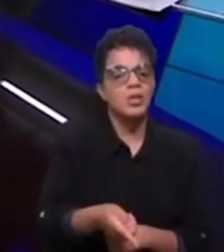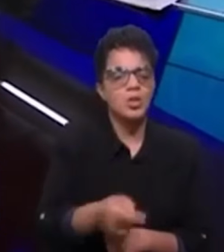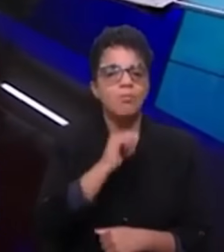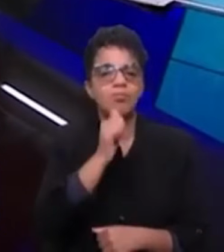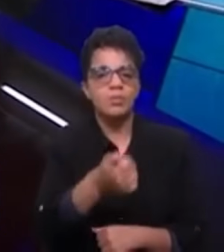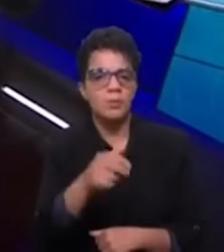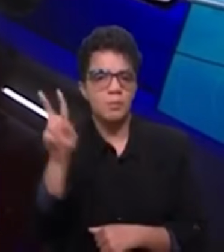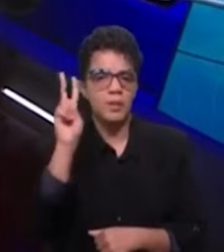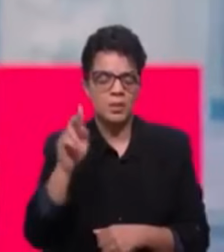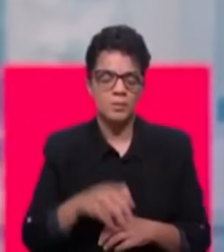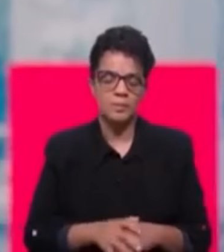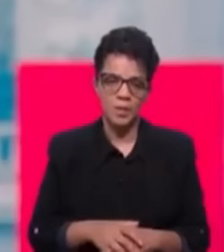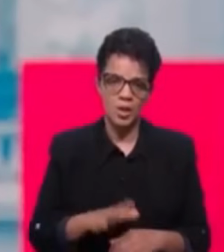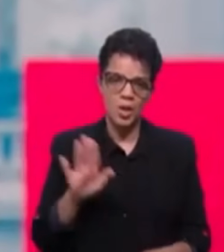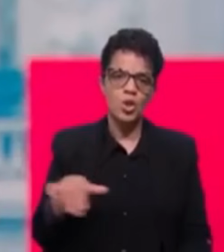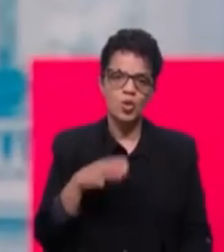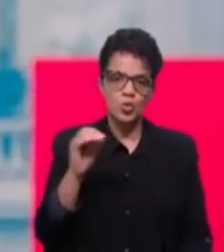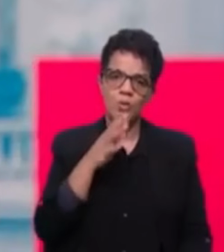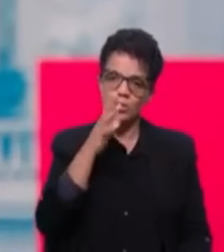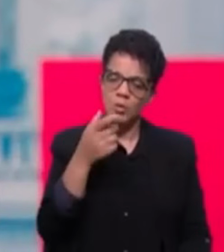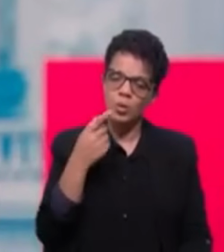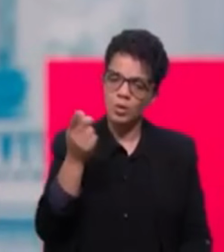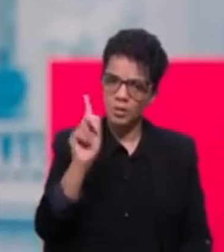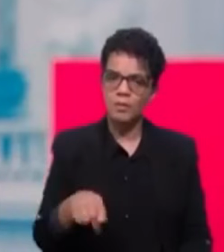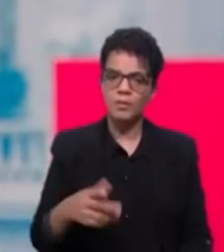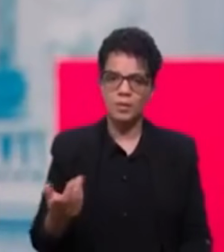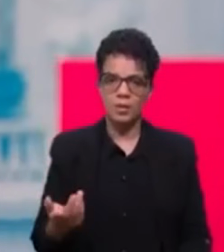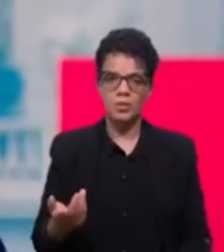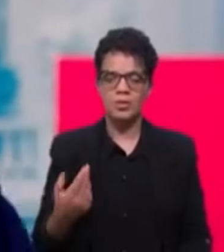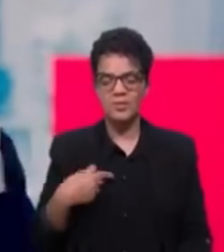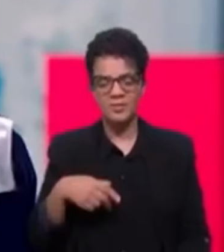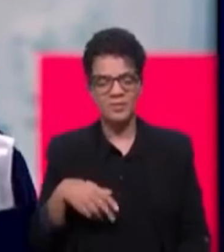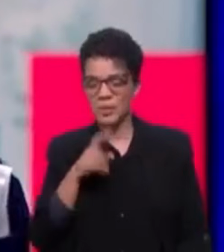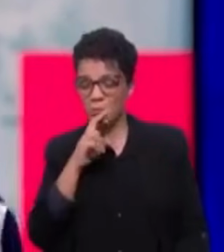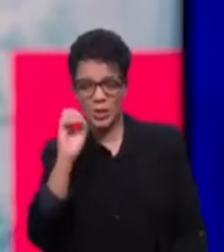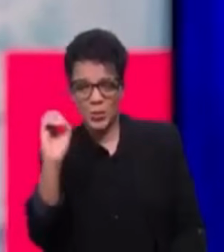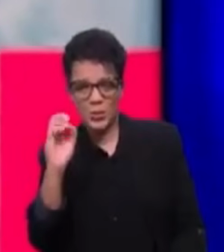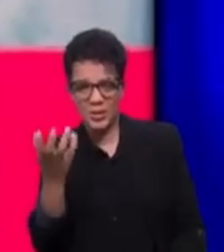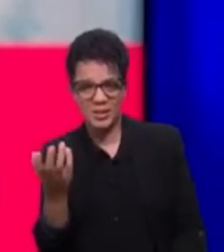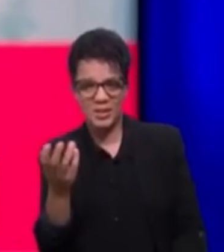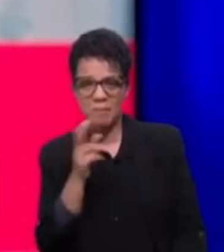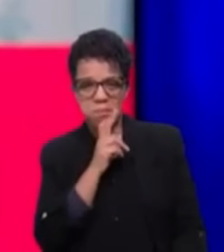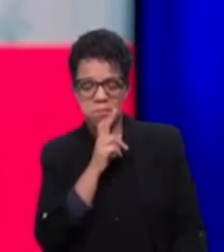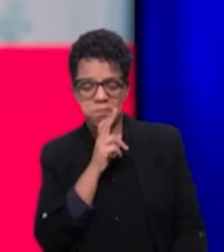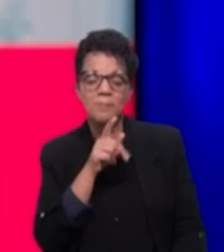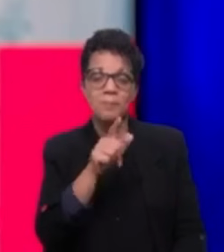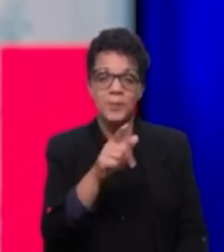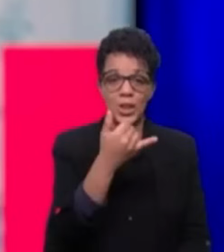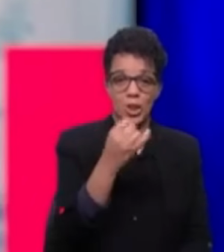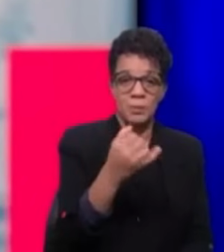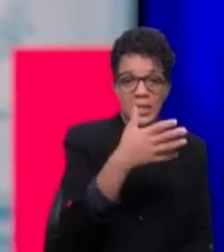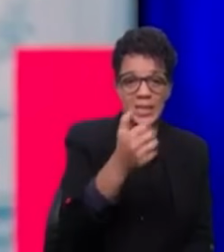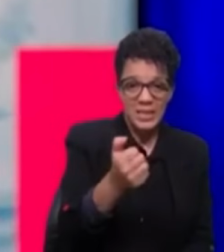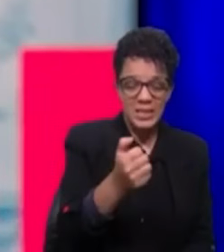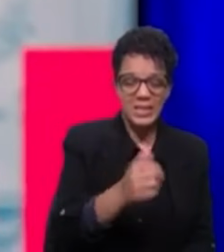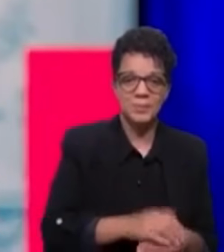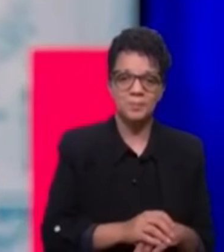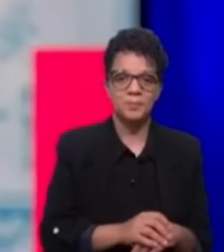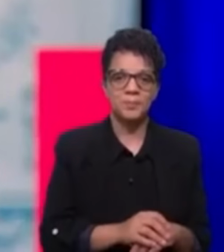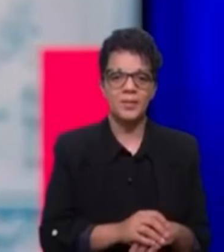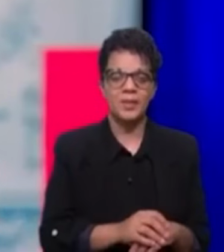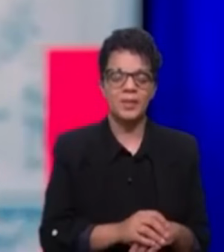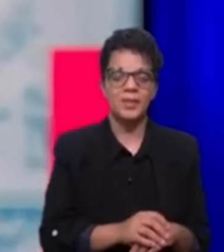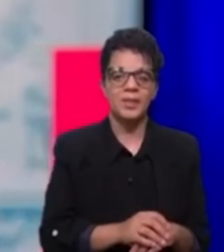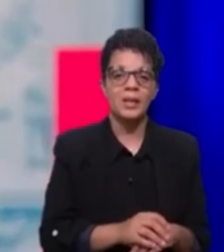derrota do PS Eu vou eu vou dizer outra vez ele nunca vai responder não tem resposta em 2015 o candidato do partido